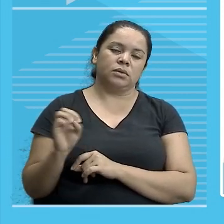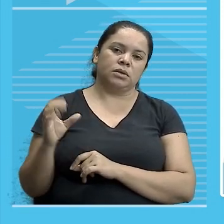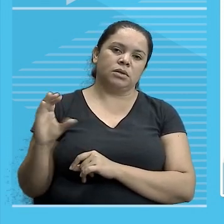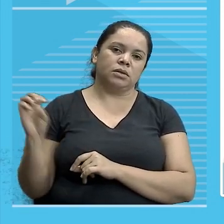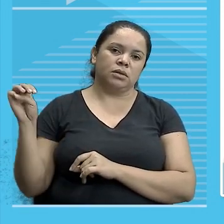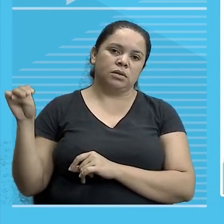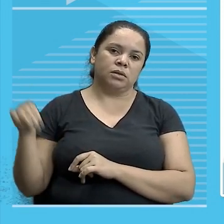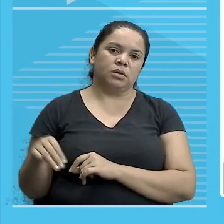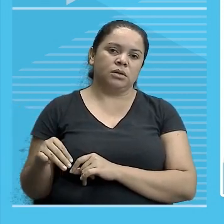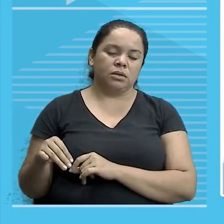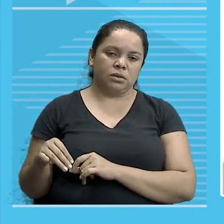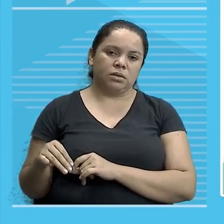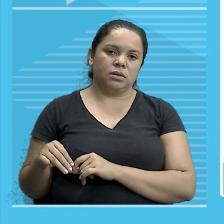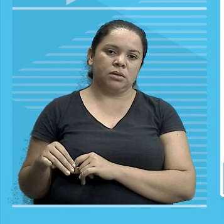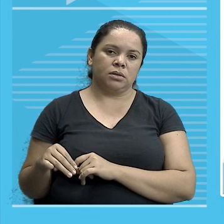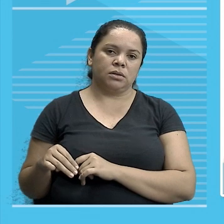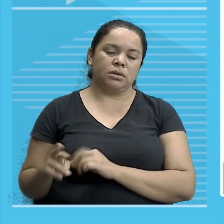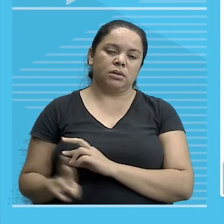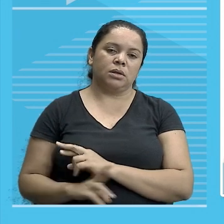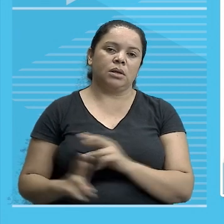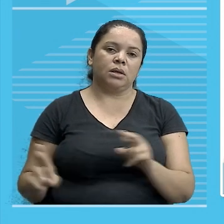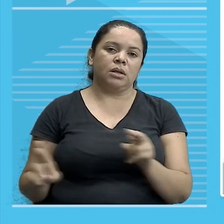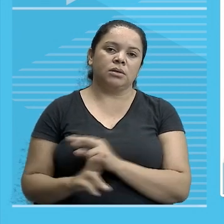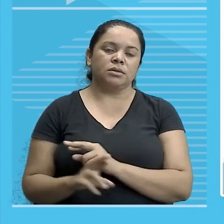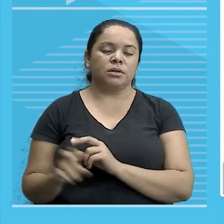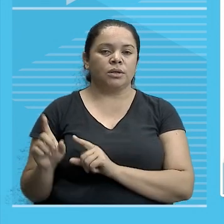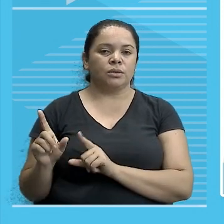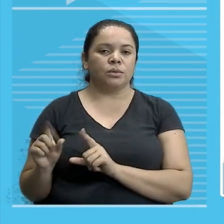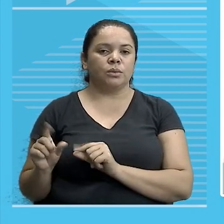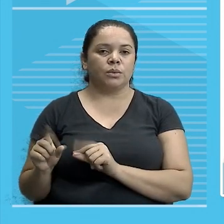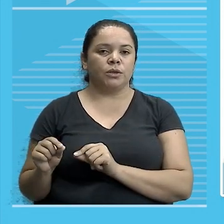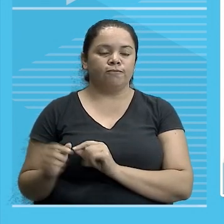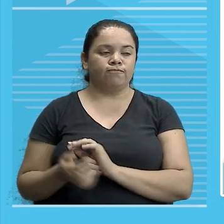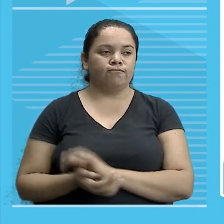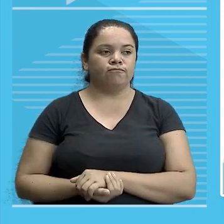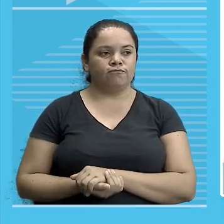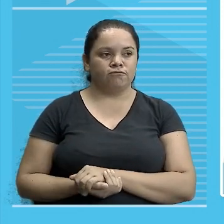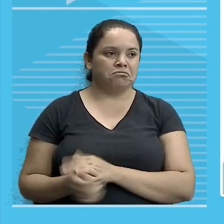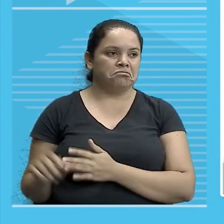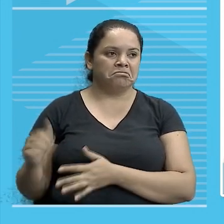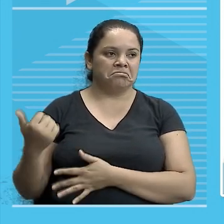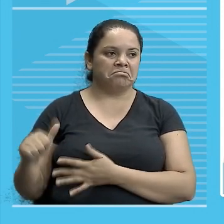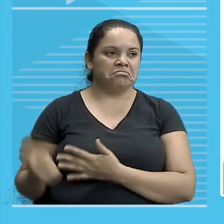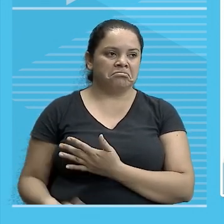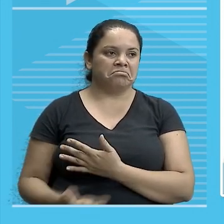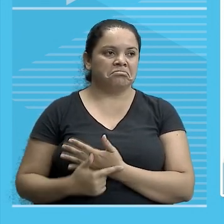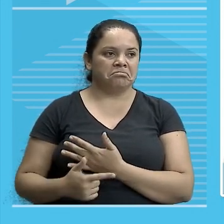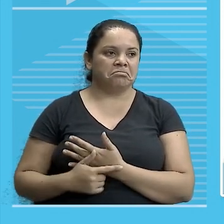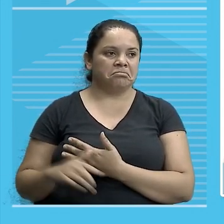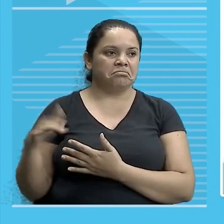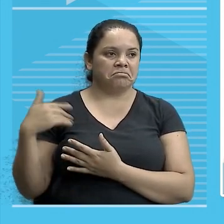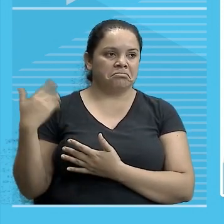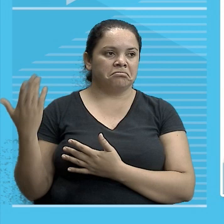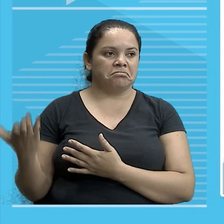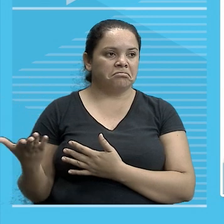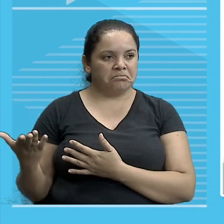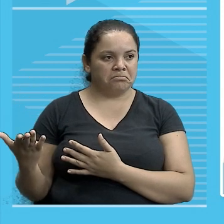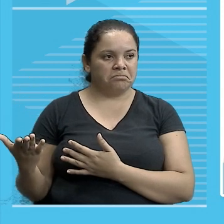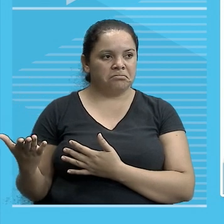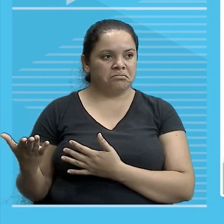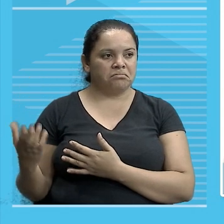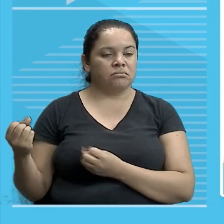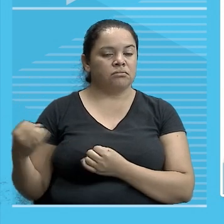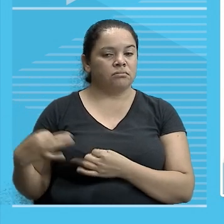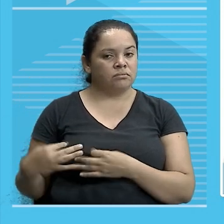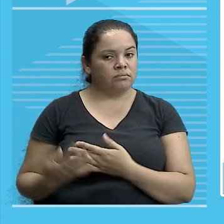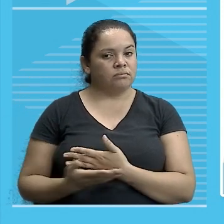Ele está, é um órgão que está relacionado com o quê? Exatamente. Com que funções? Hã? Eu disse para vocês